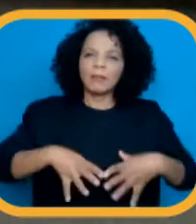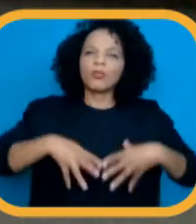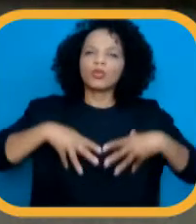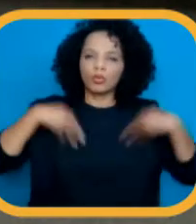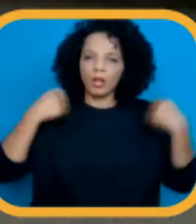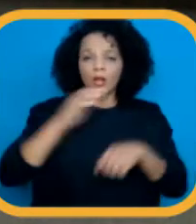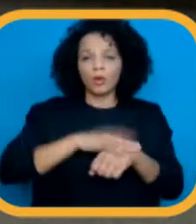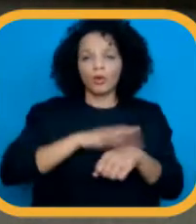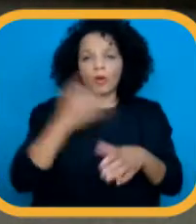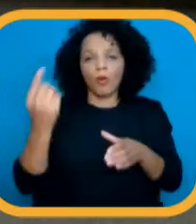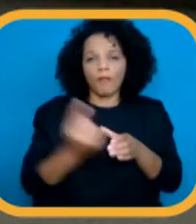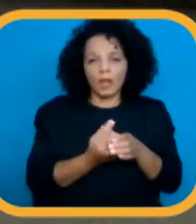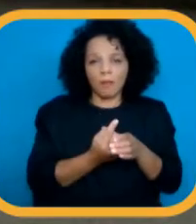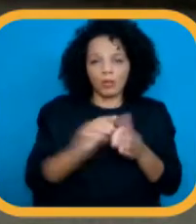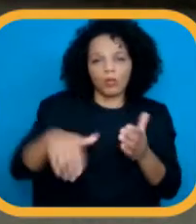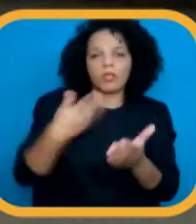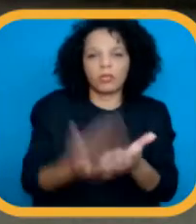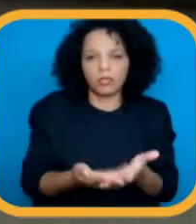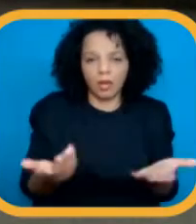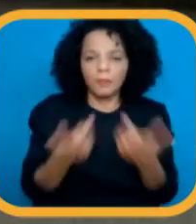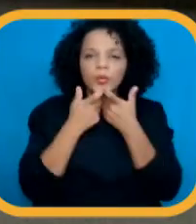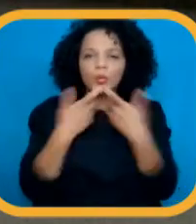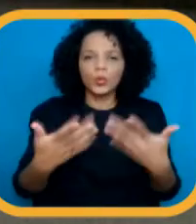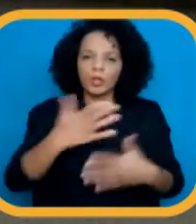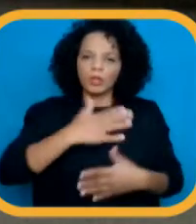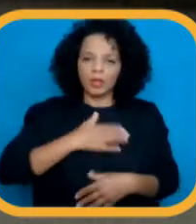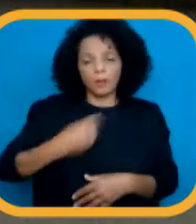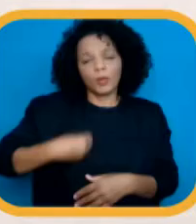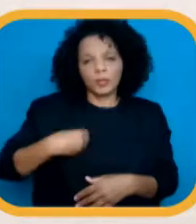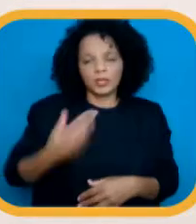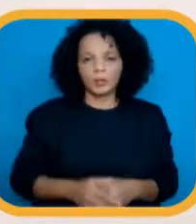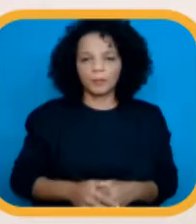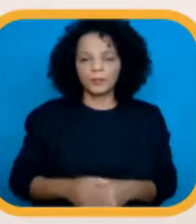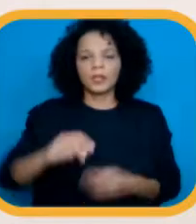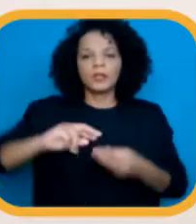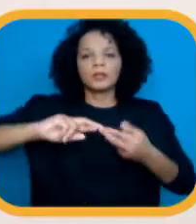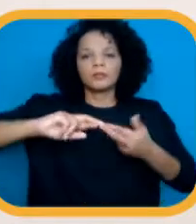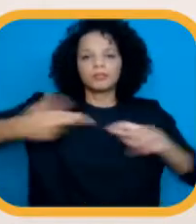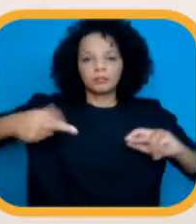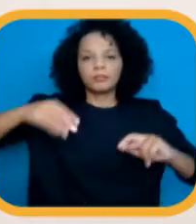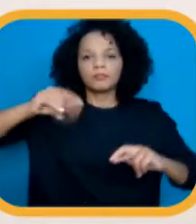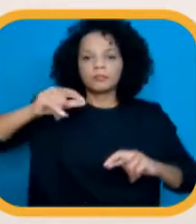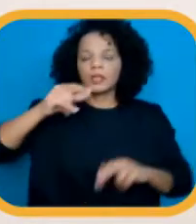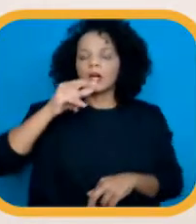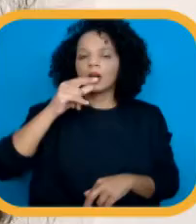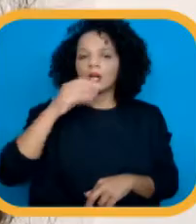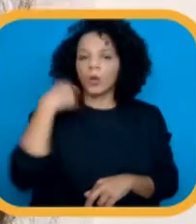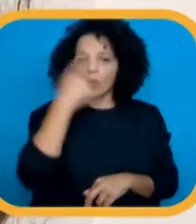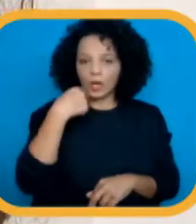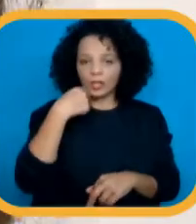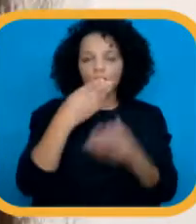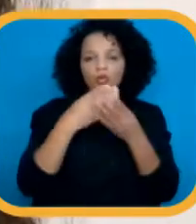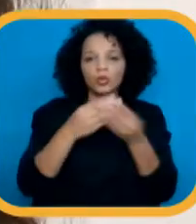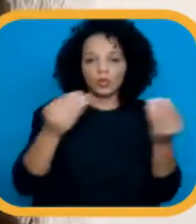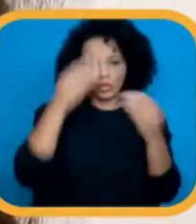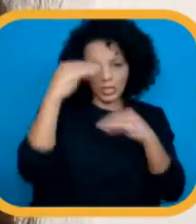o desgaste emocional que o confinamento originou e, portanto, tudo isso gera-nos preocupação. O município de Oeiras cria soluções